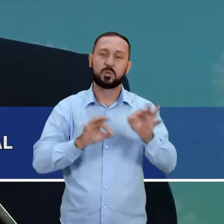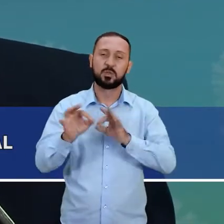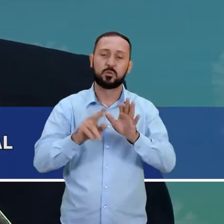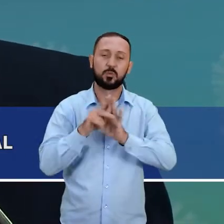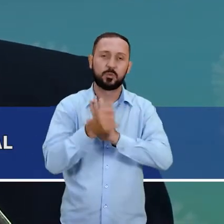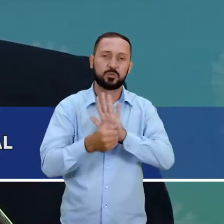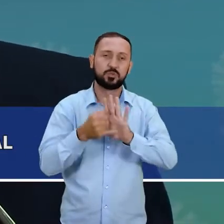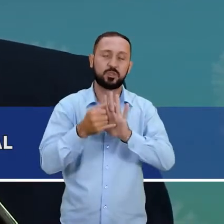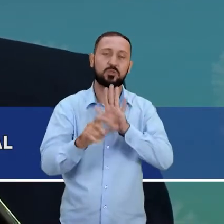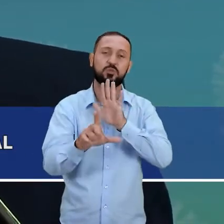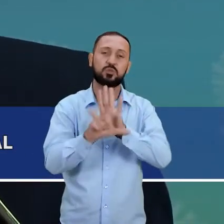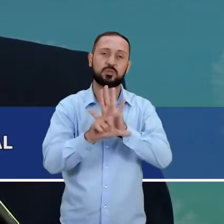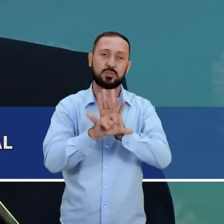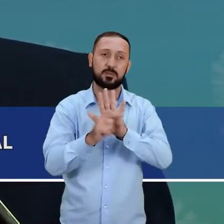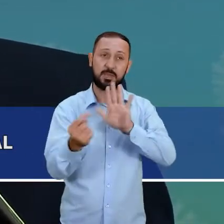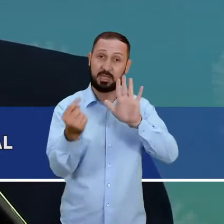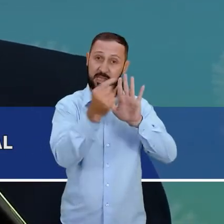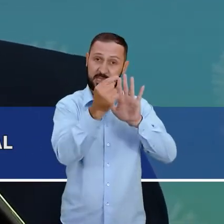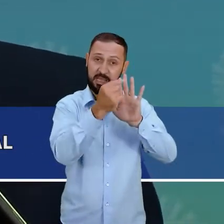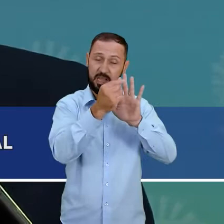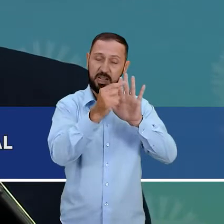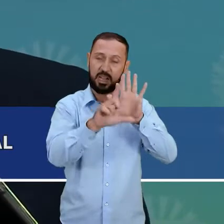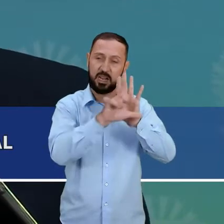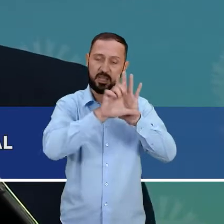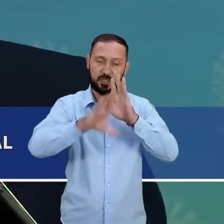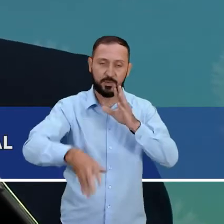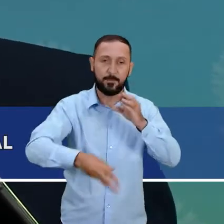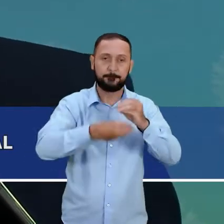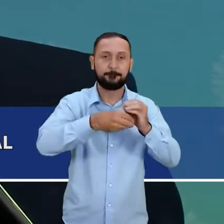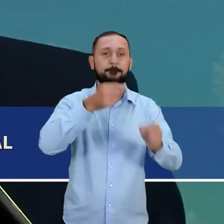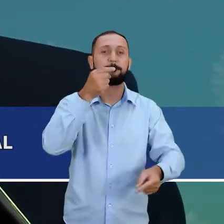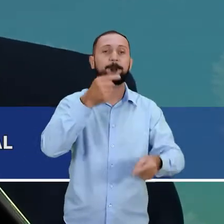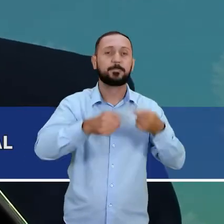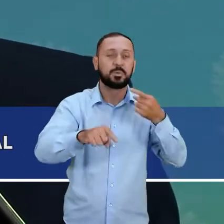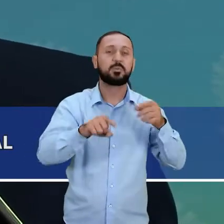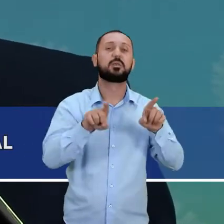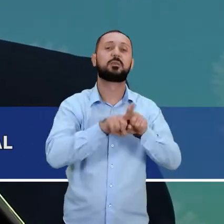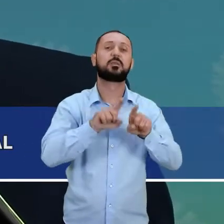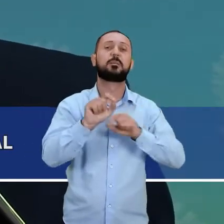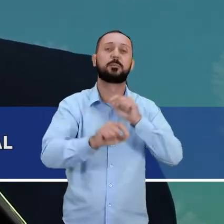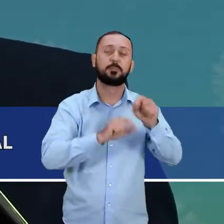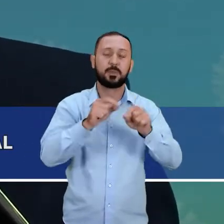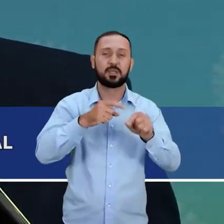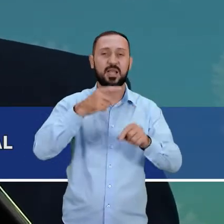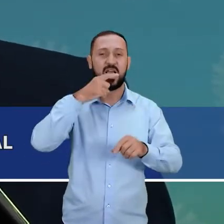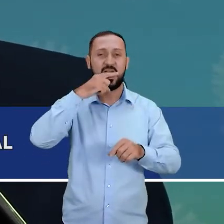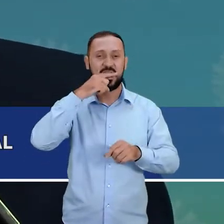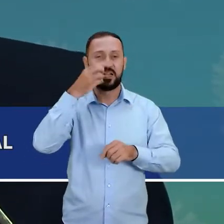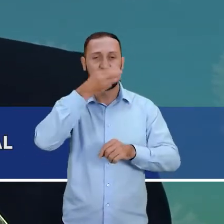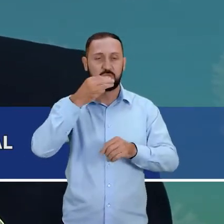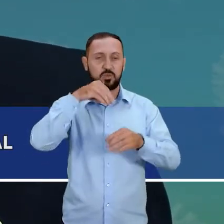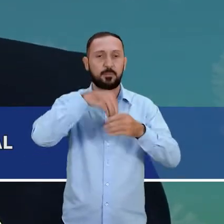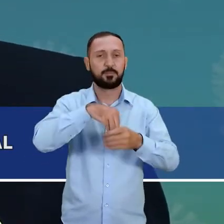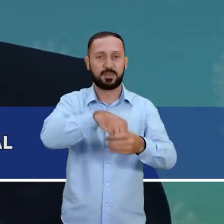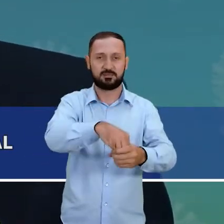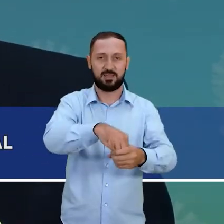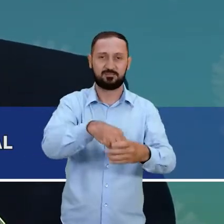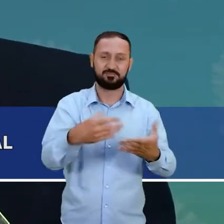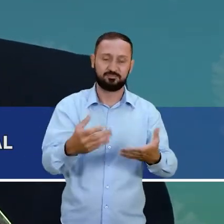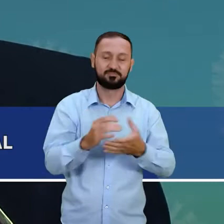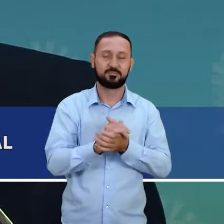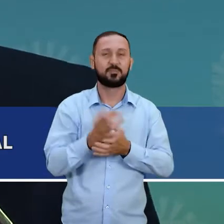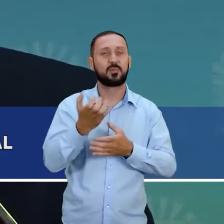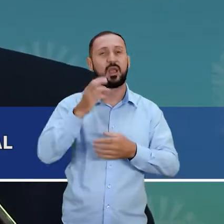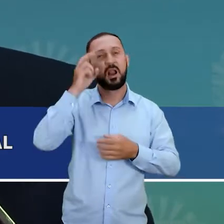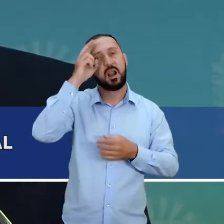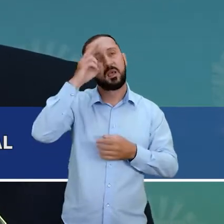fazendo agora um projeto de lei para incluir naquela lei a proibição também do plantio da cana-de-açúcar.